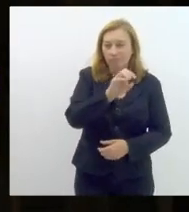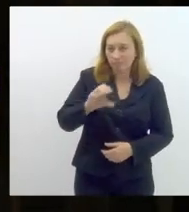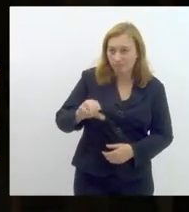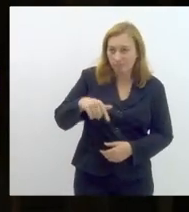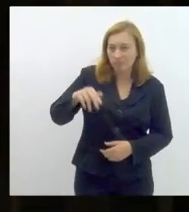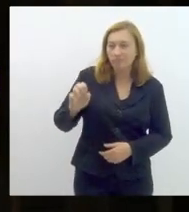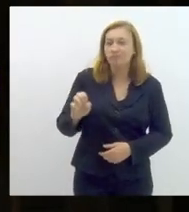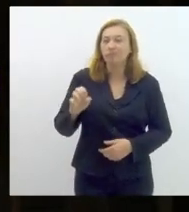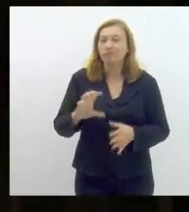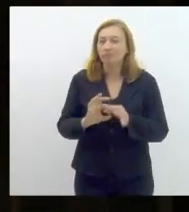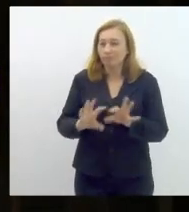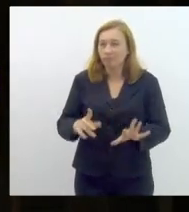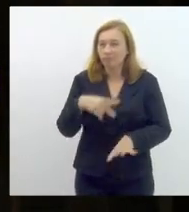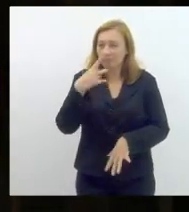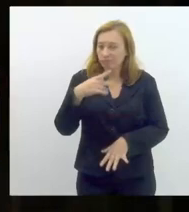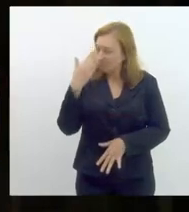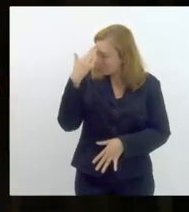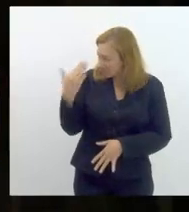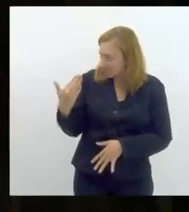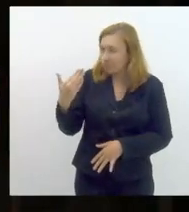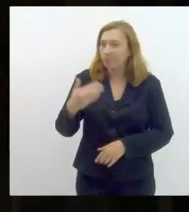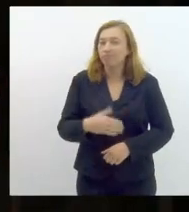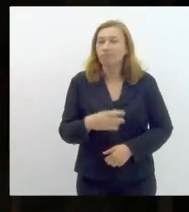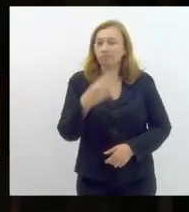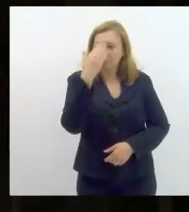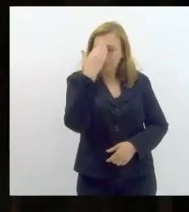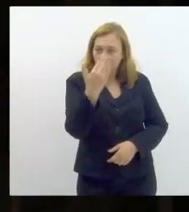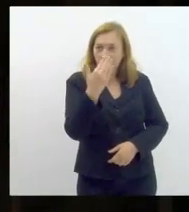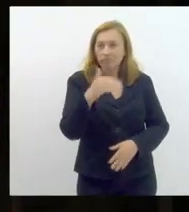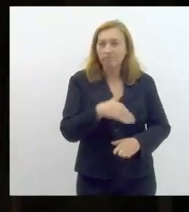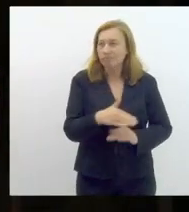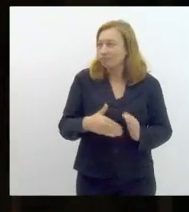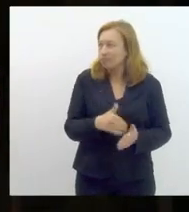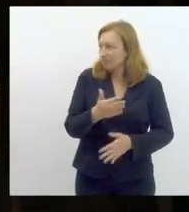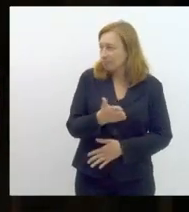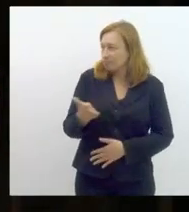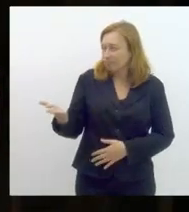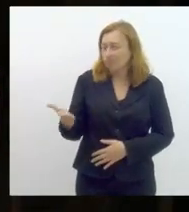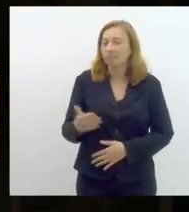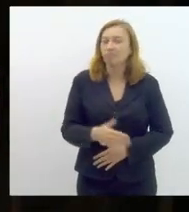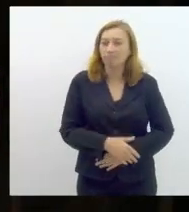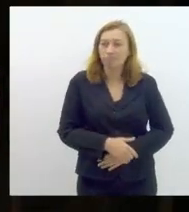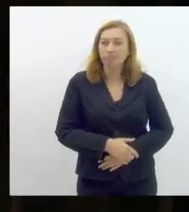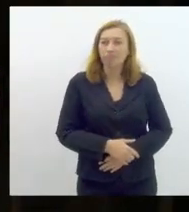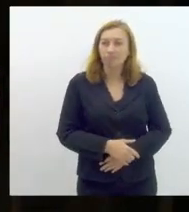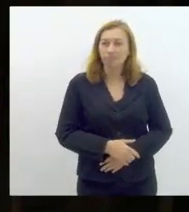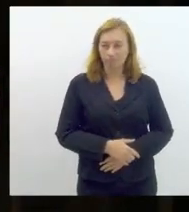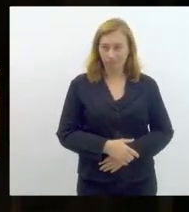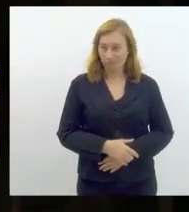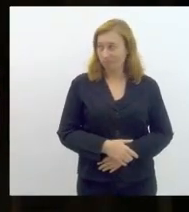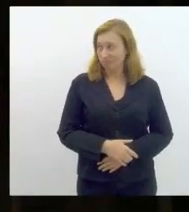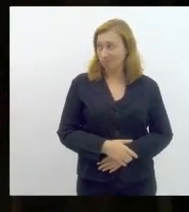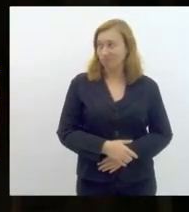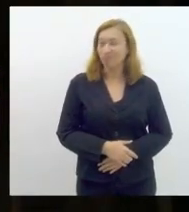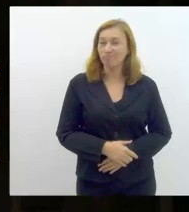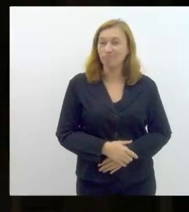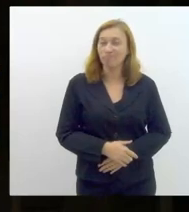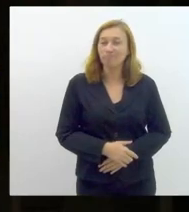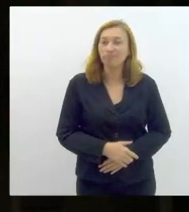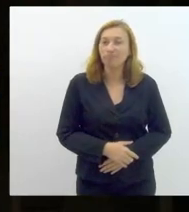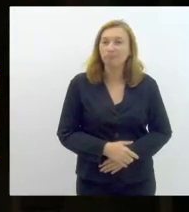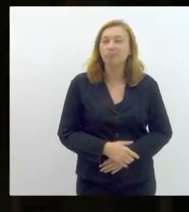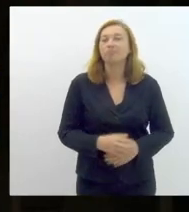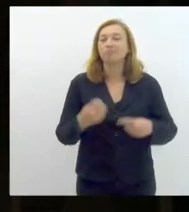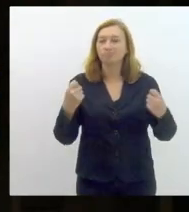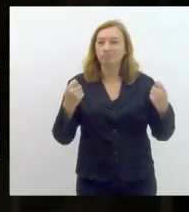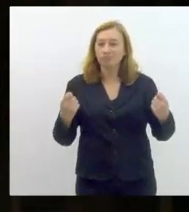de me conceder a fala. Muito obrigada. Agradeço muito a todos vocês. Agradeço muito a cada pessoa que me procurou, a cada pessoa que torceu